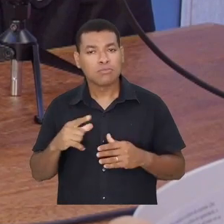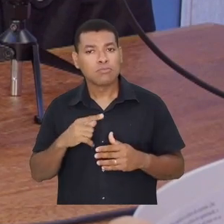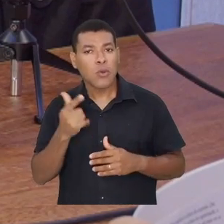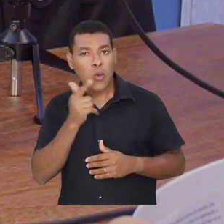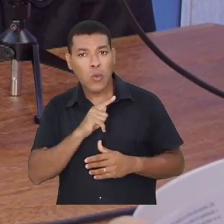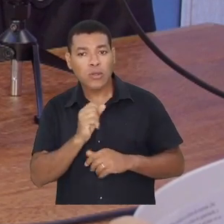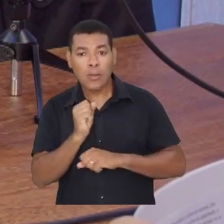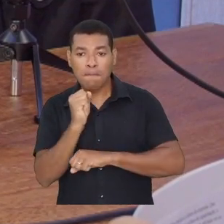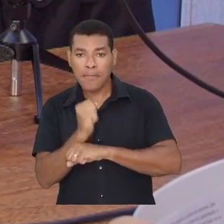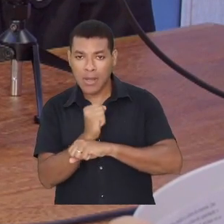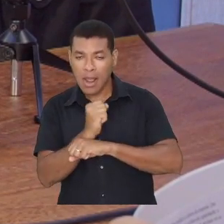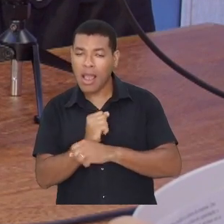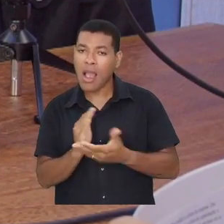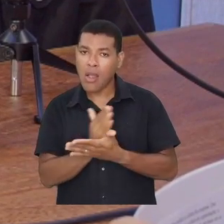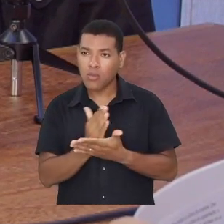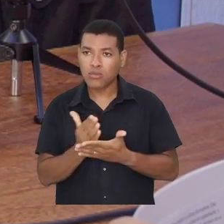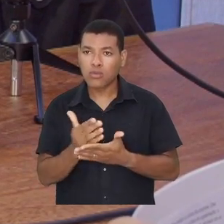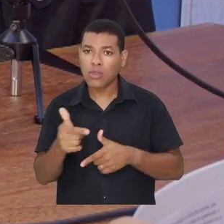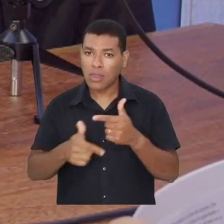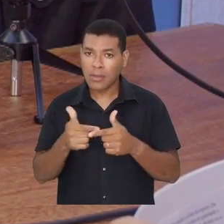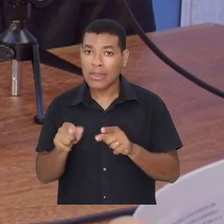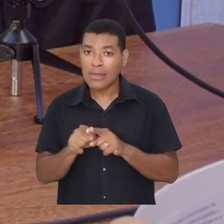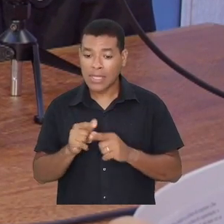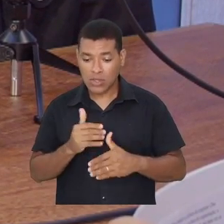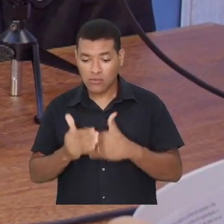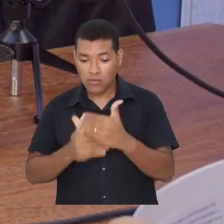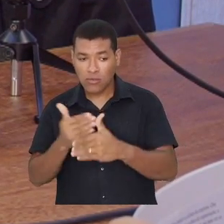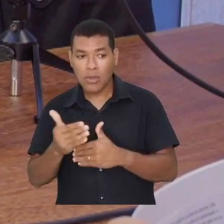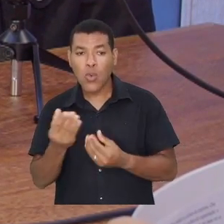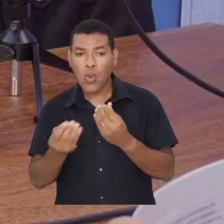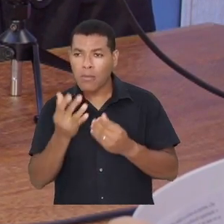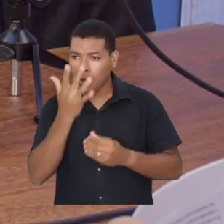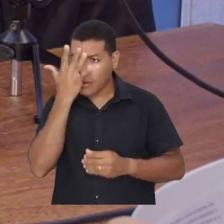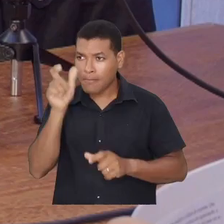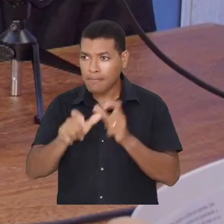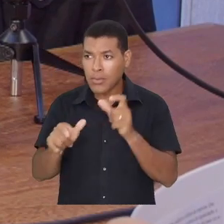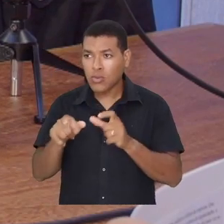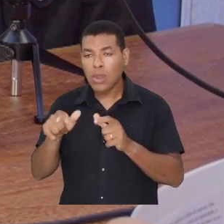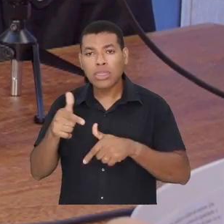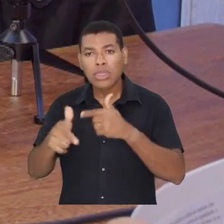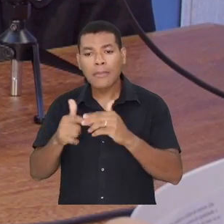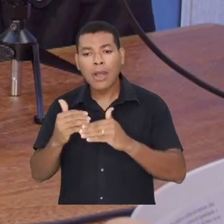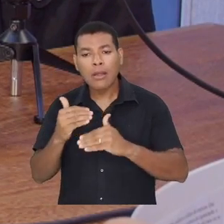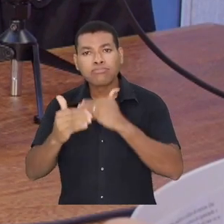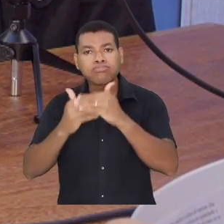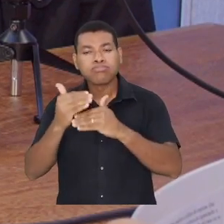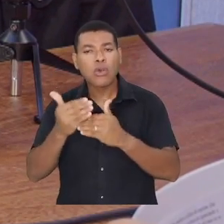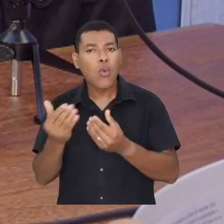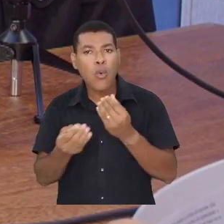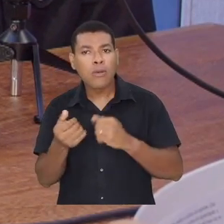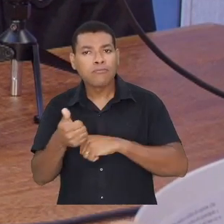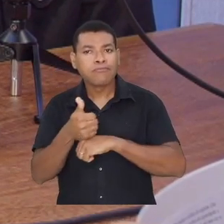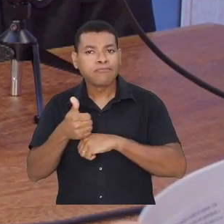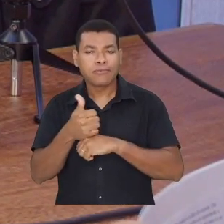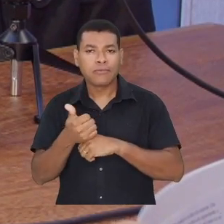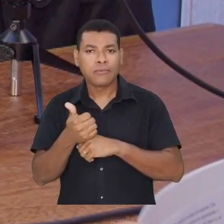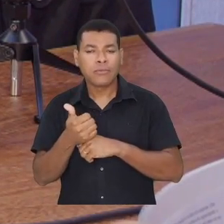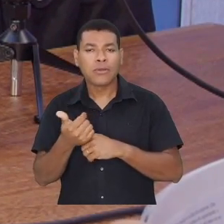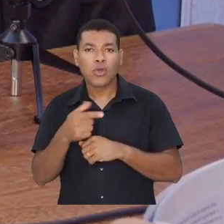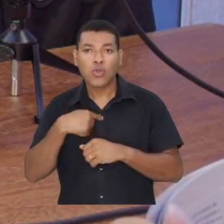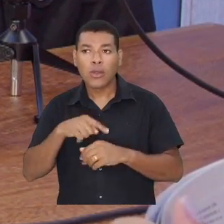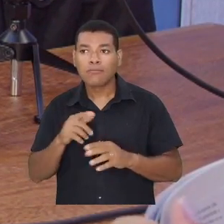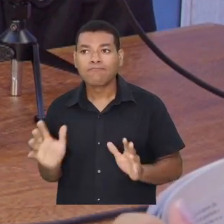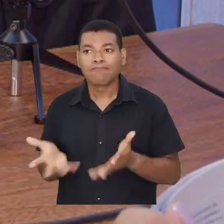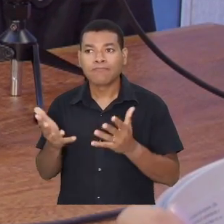um dos pilares que a gente trabalha. O desenvolvimento, né? Como é que as pessoas estão sendo promovidas e desenvolvidas ali dentro. A gente estimula